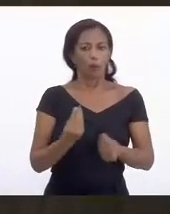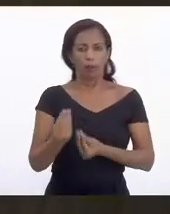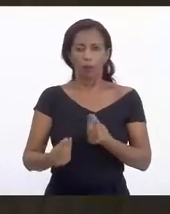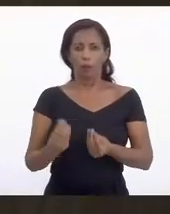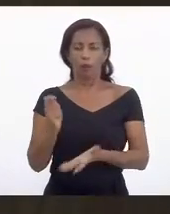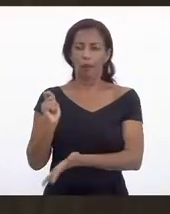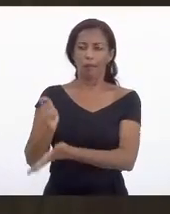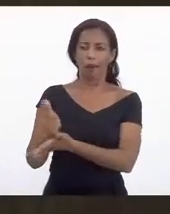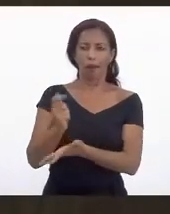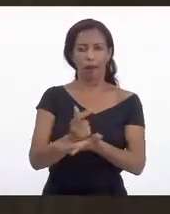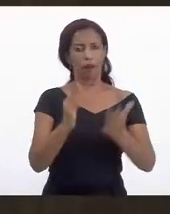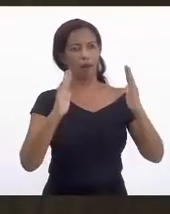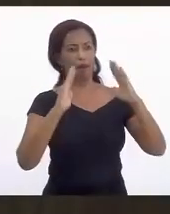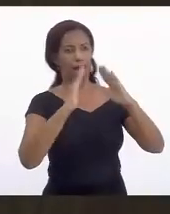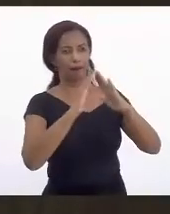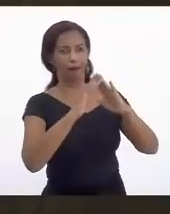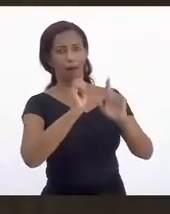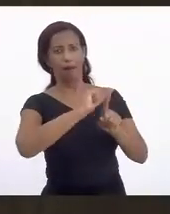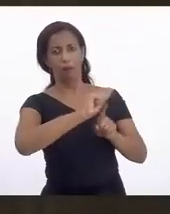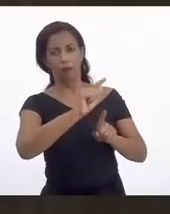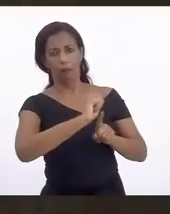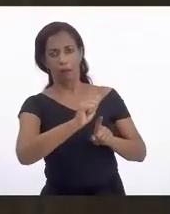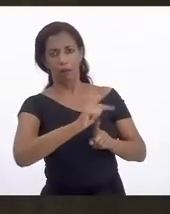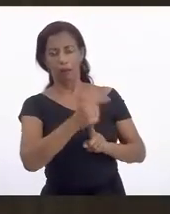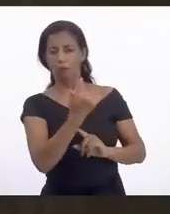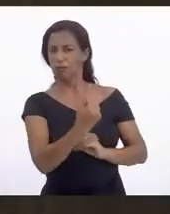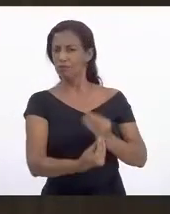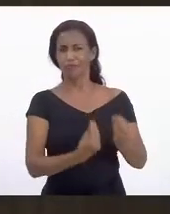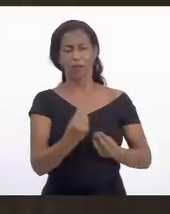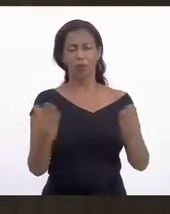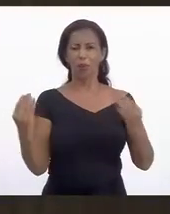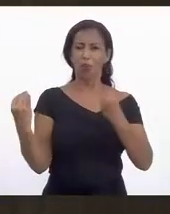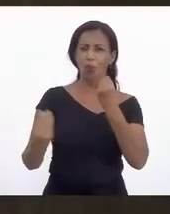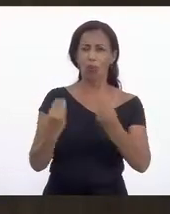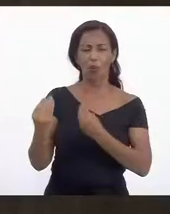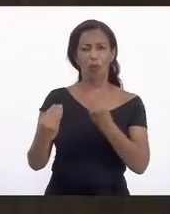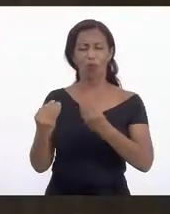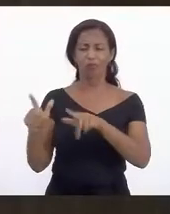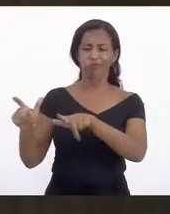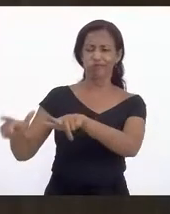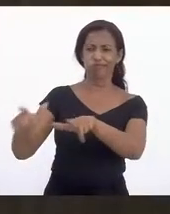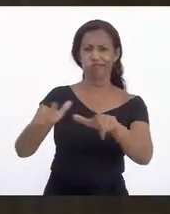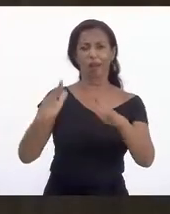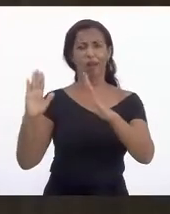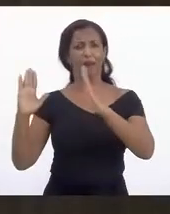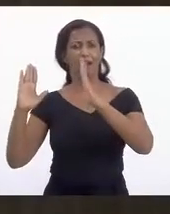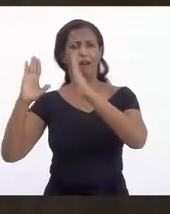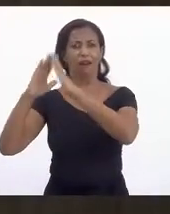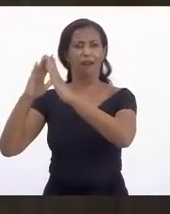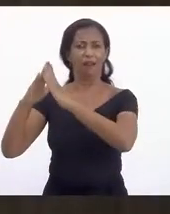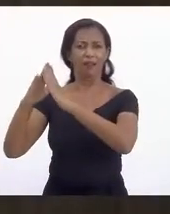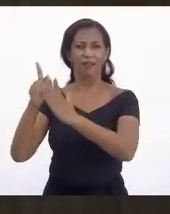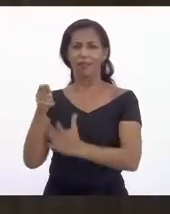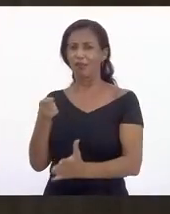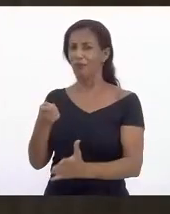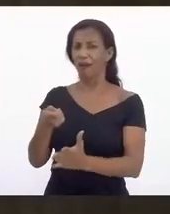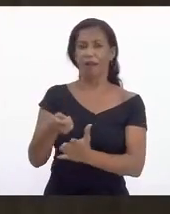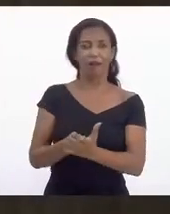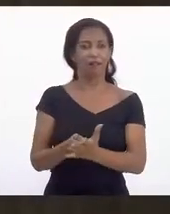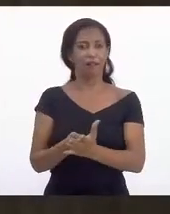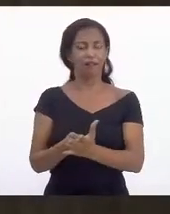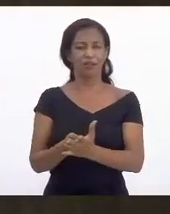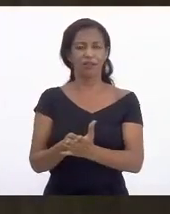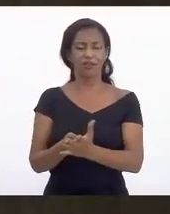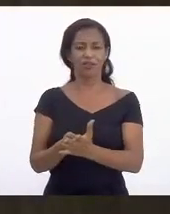manterem pagando aluguel, né? O quanto as ocupações de imóveis que não garantem a